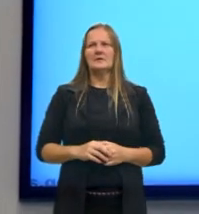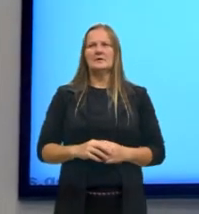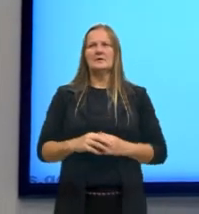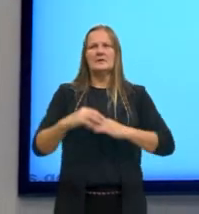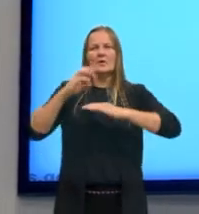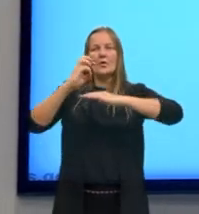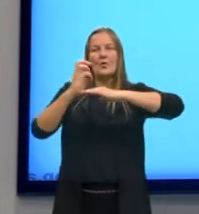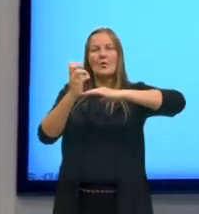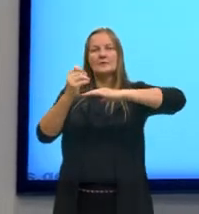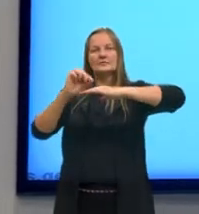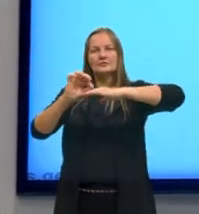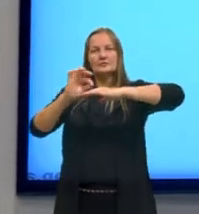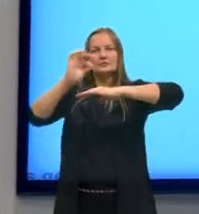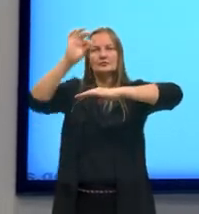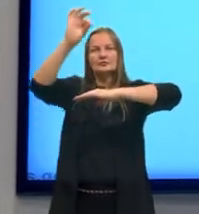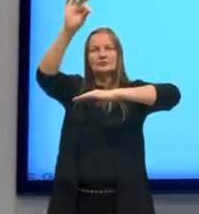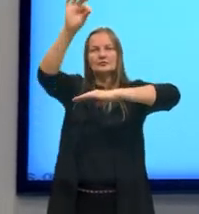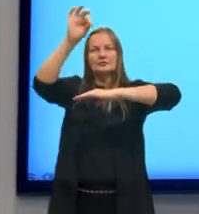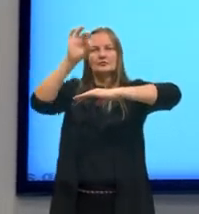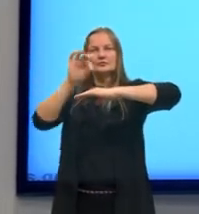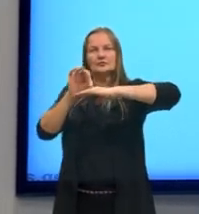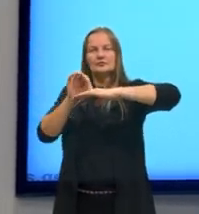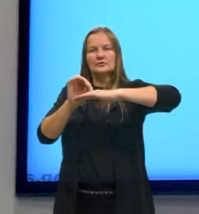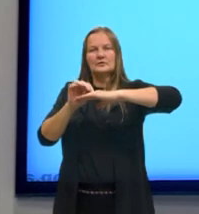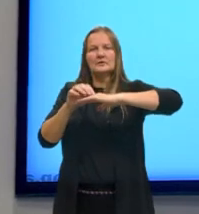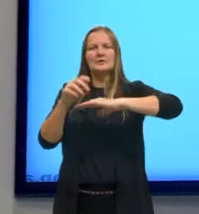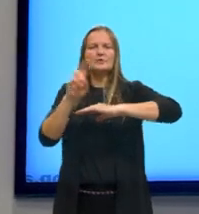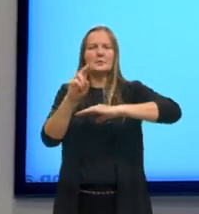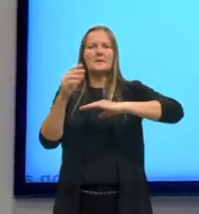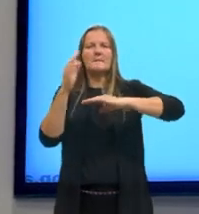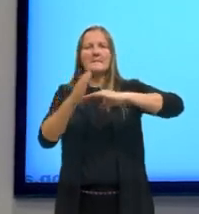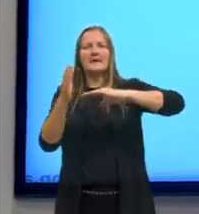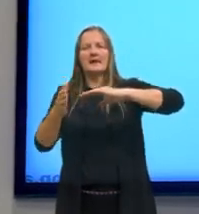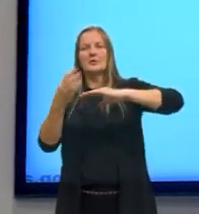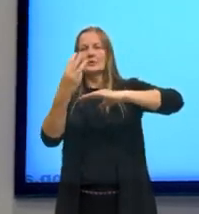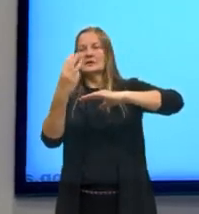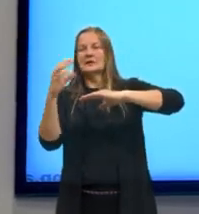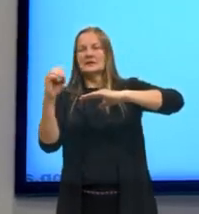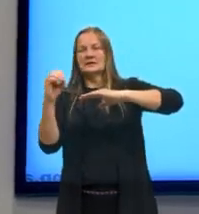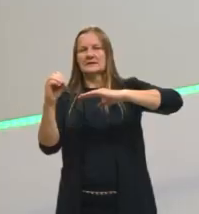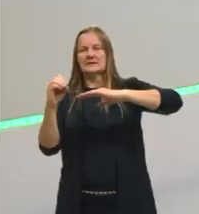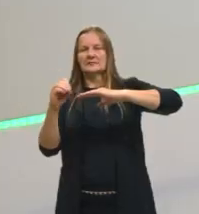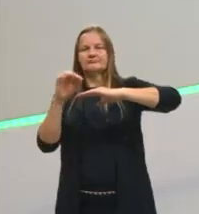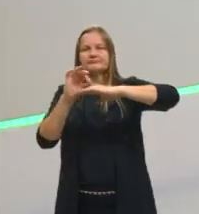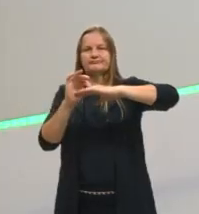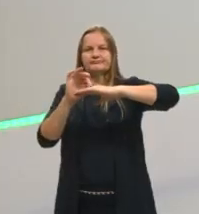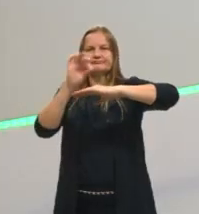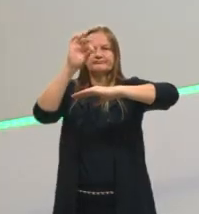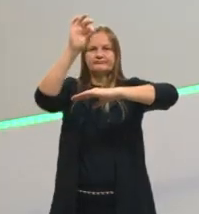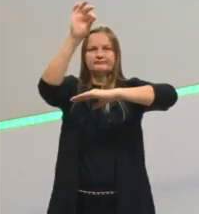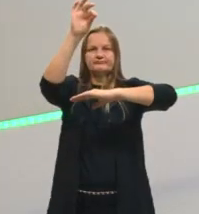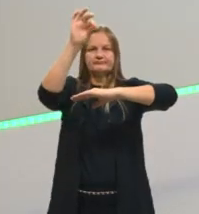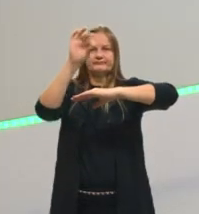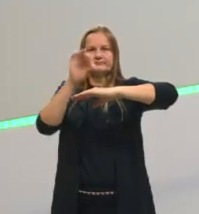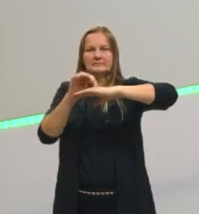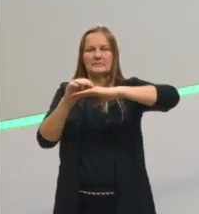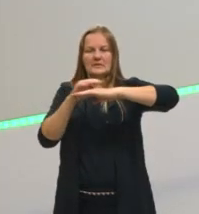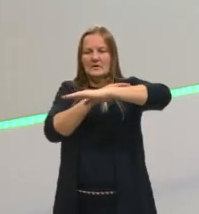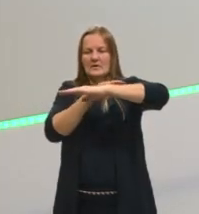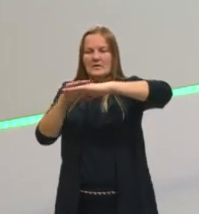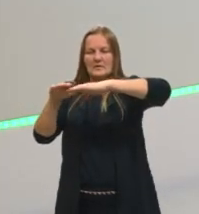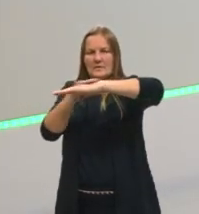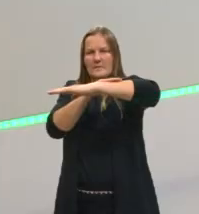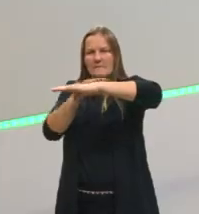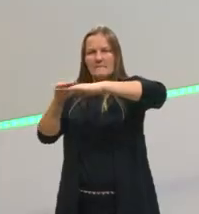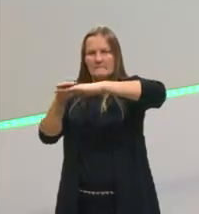tá a gurizada ó paralelo trinca ele está 30 graus do Equador tá a gurizada